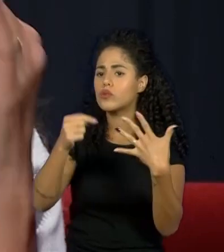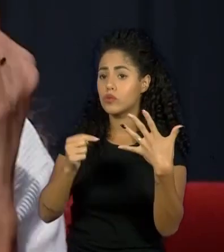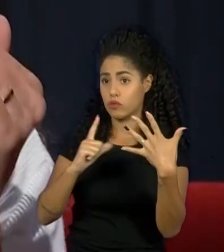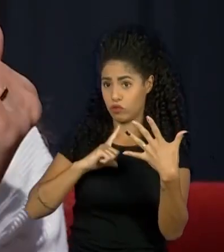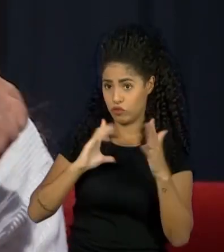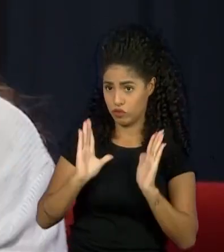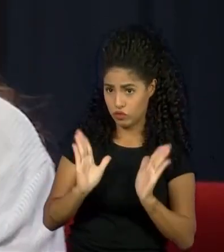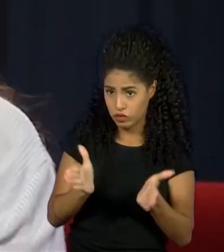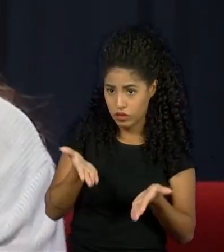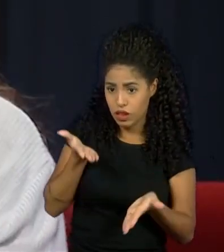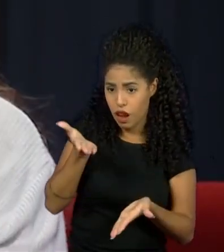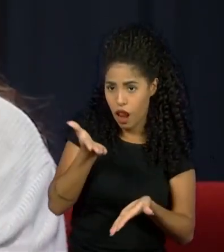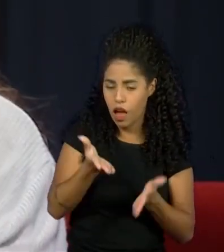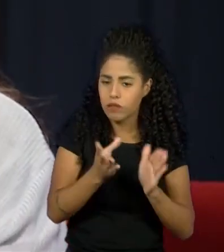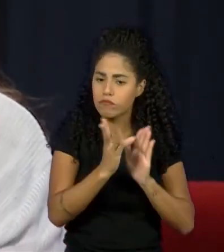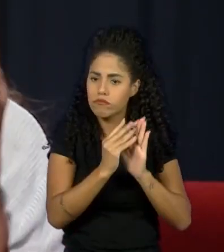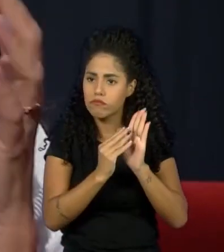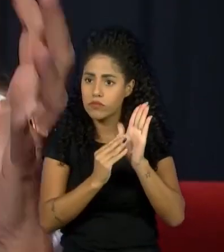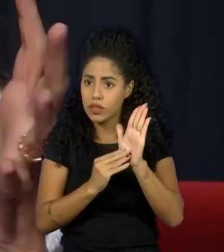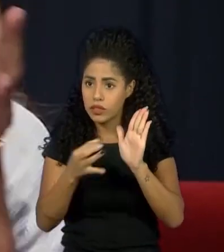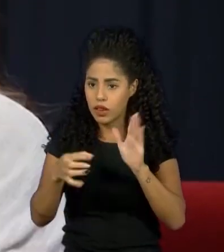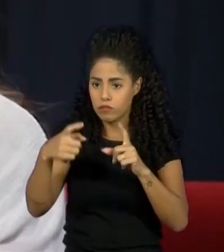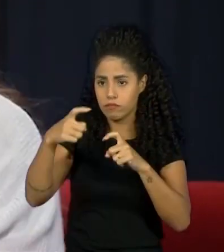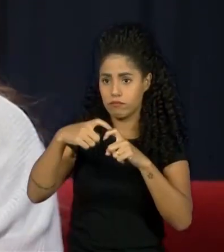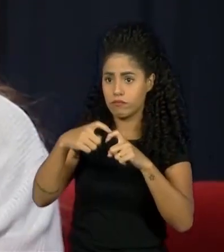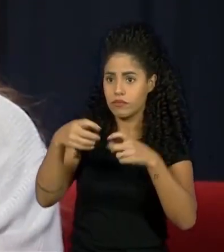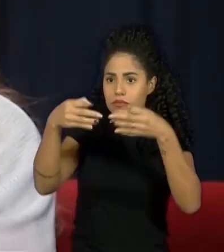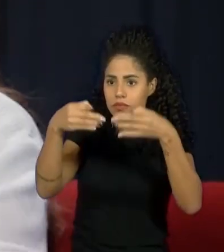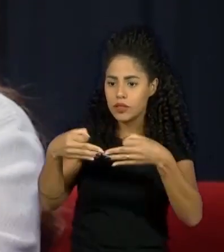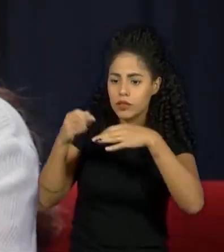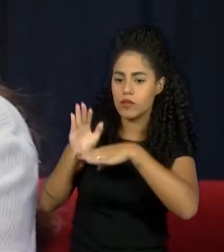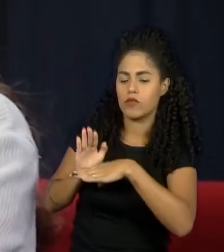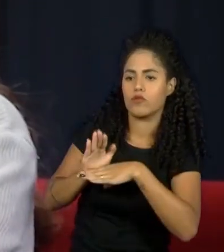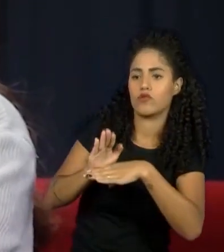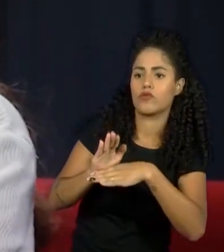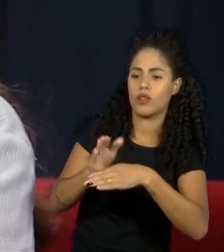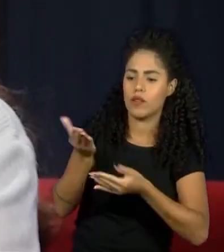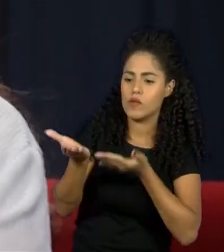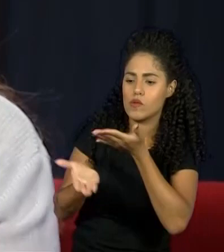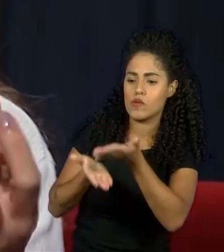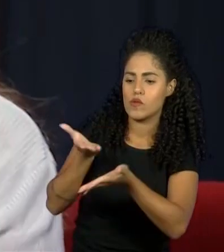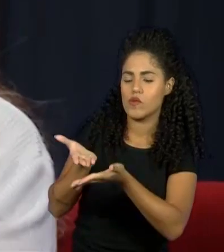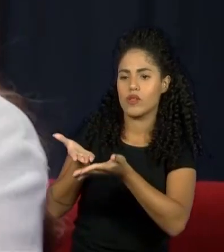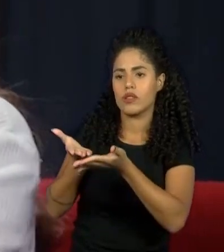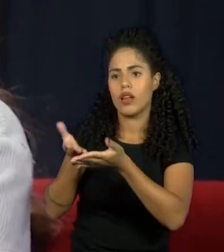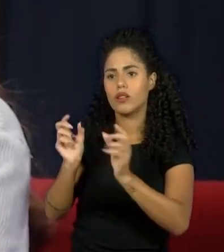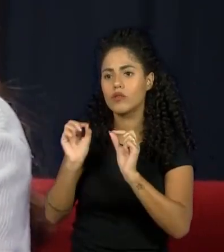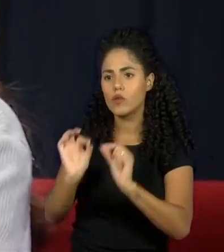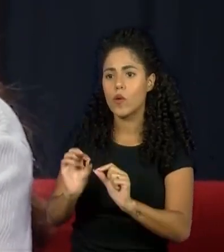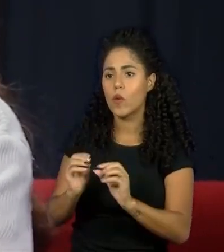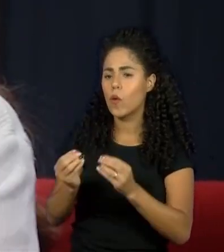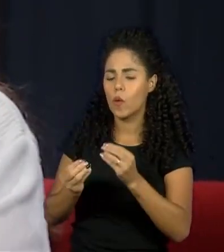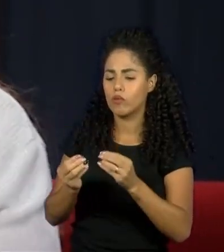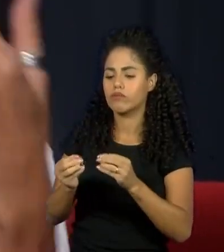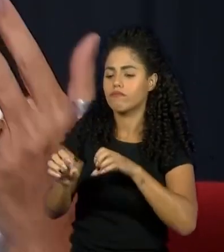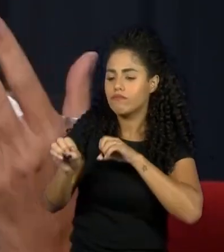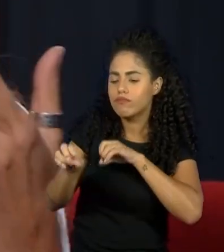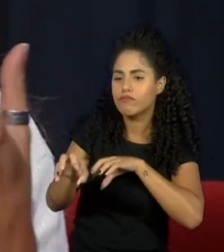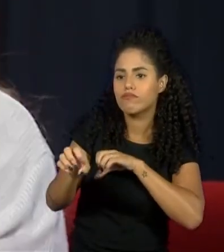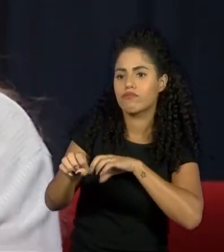nas diretrizes de ensino que descem suporte para o cuidado paliativo fosse ensinados